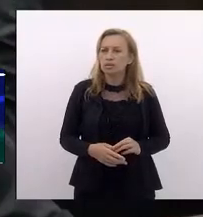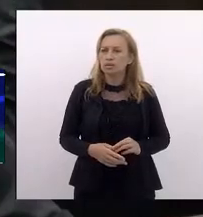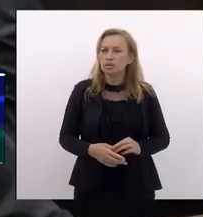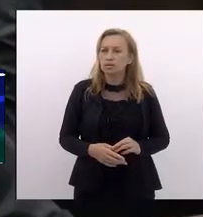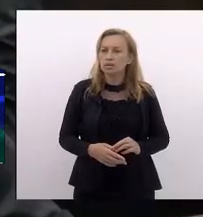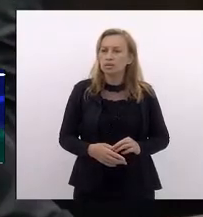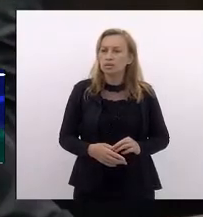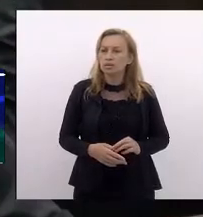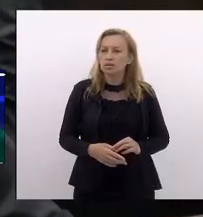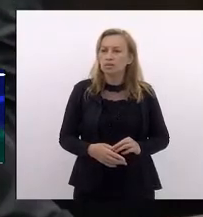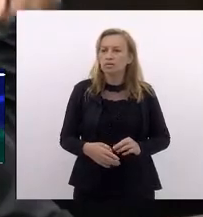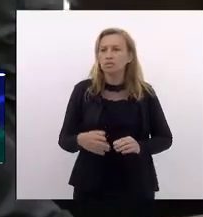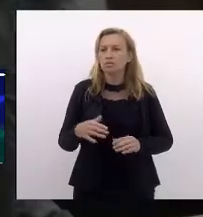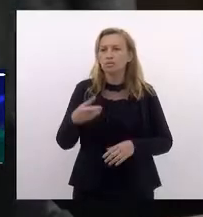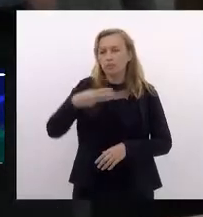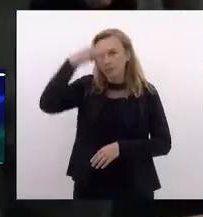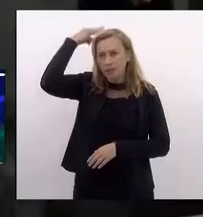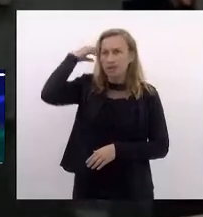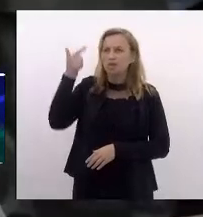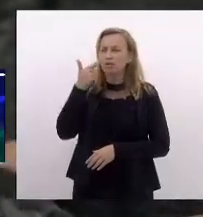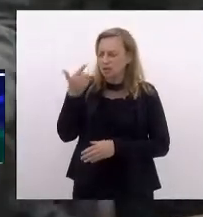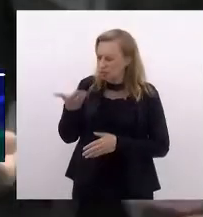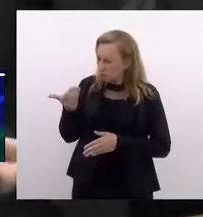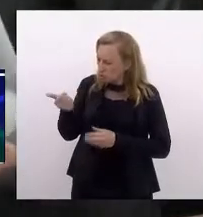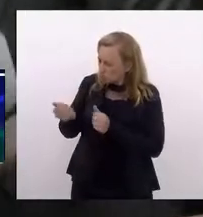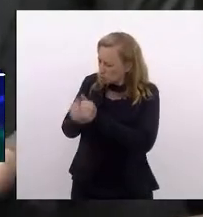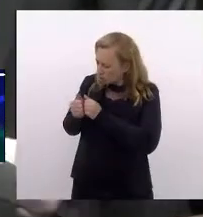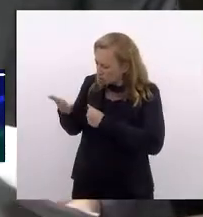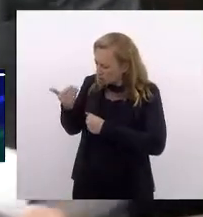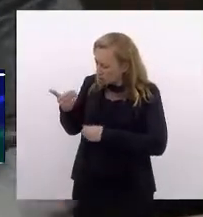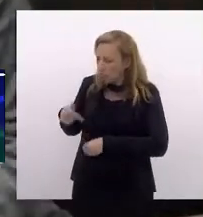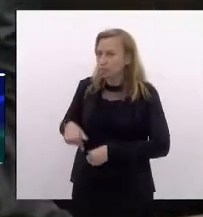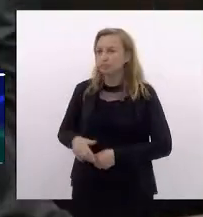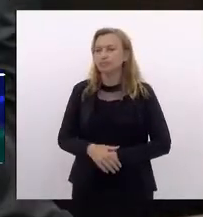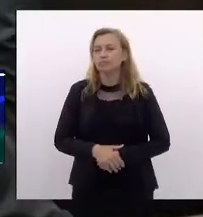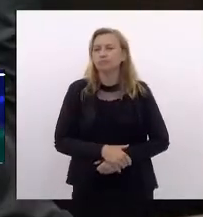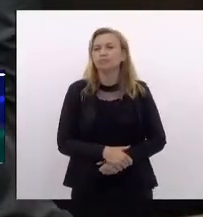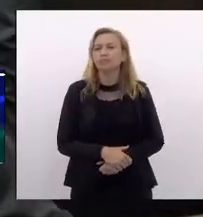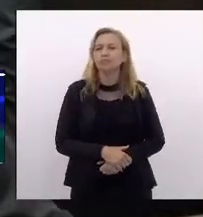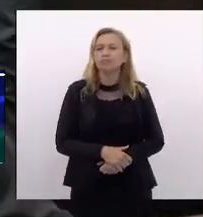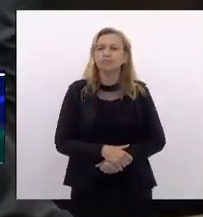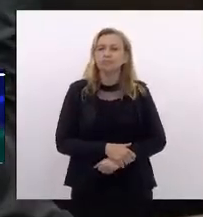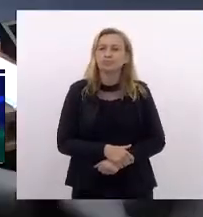é mas é fácil para que chega vai chegar aqui a presença por favor